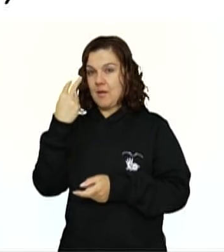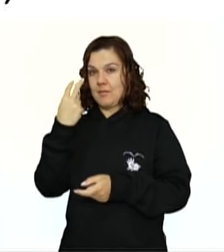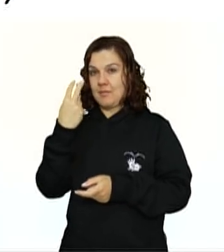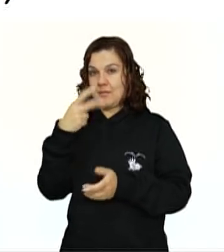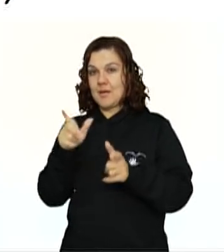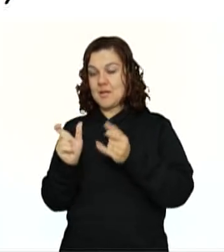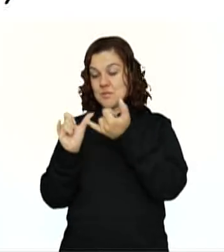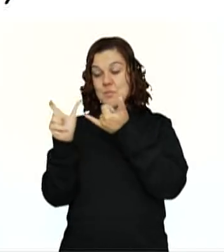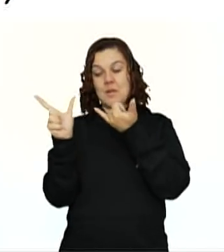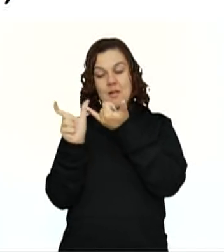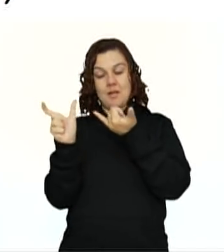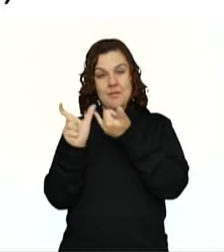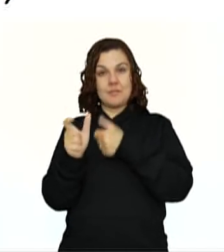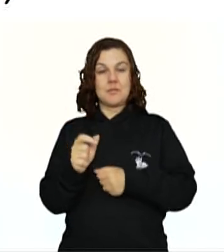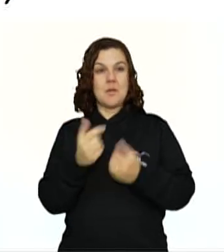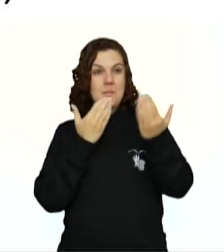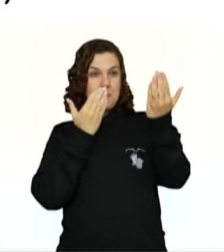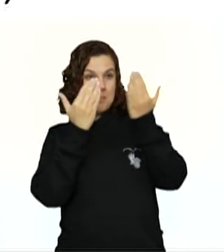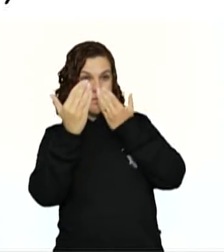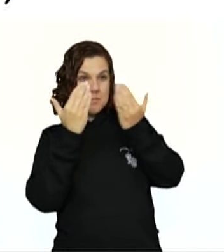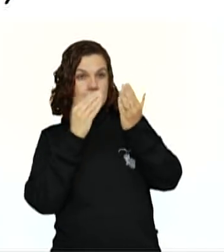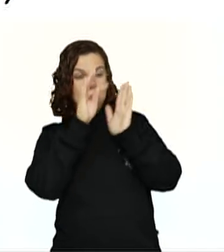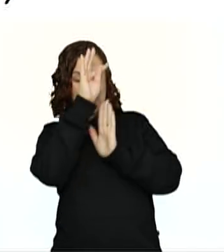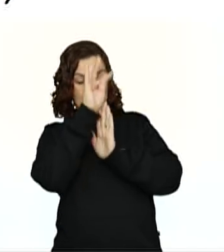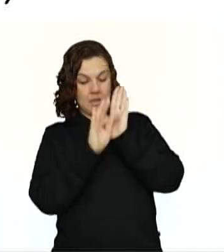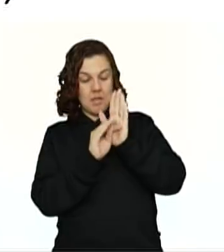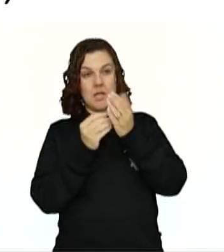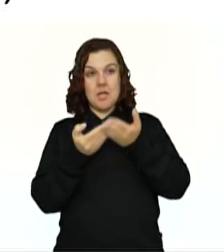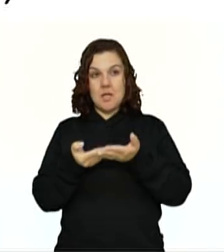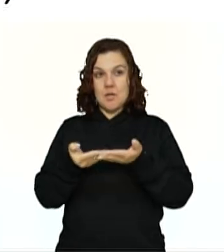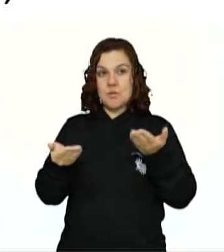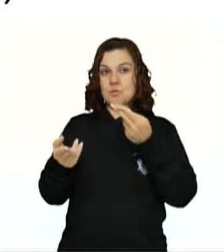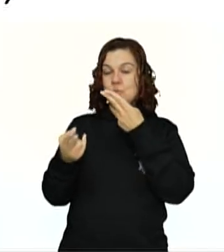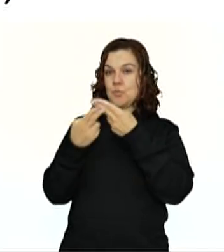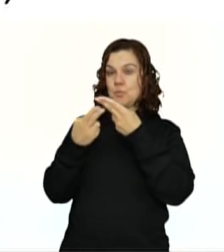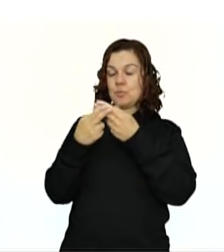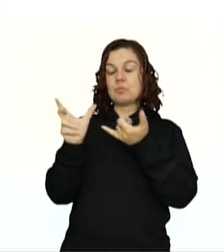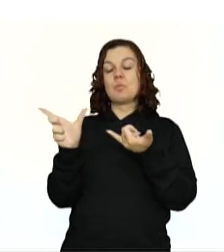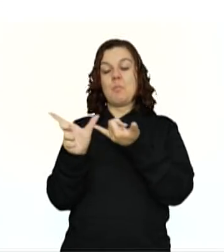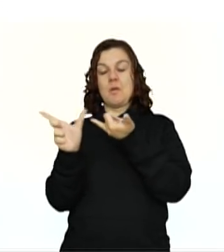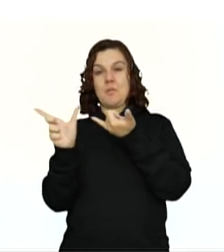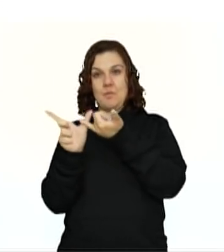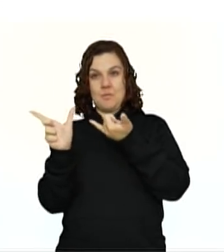analisar os efeitos de sentido em textos decorrentes do uso de parônimos.